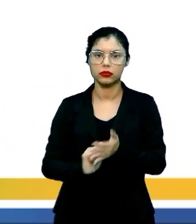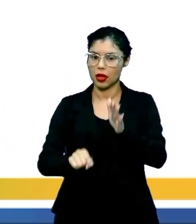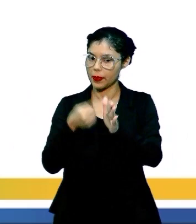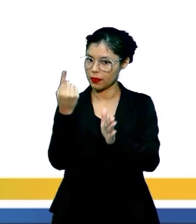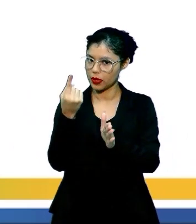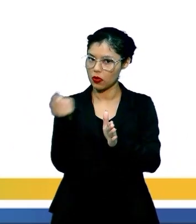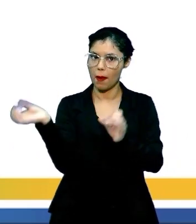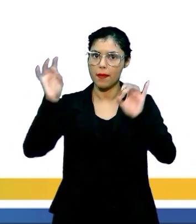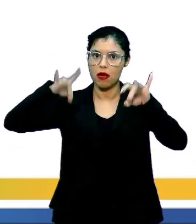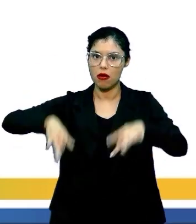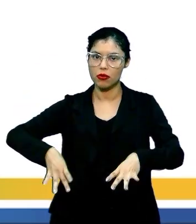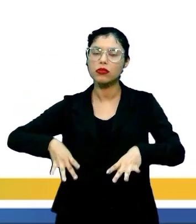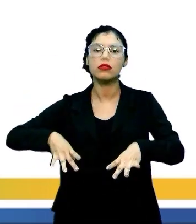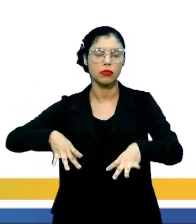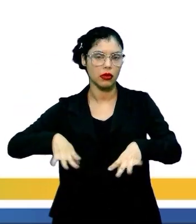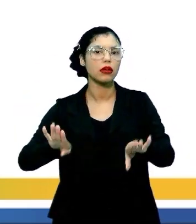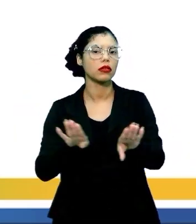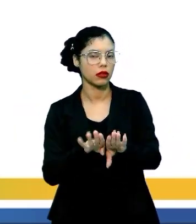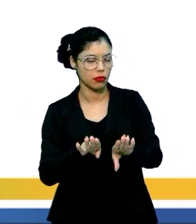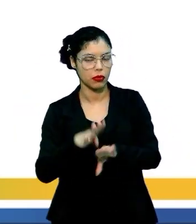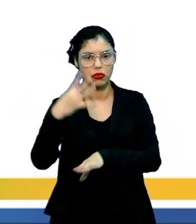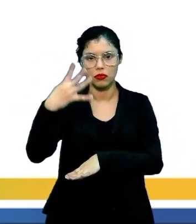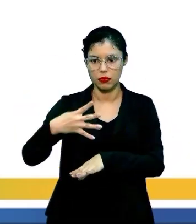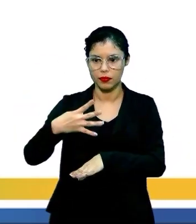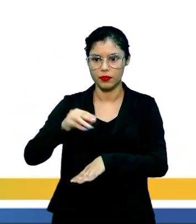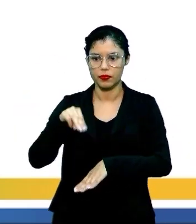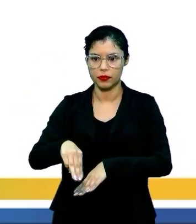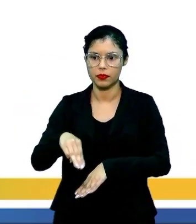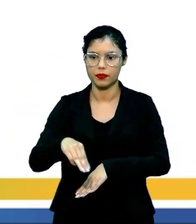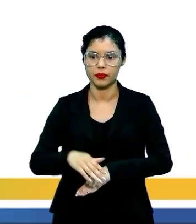posição para a última posição, que também é de 4 metros.